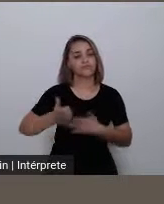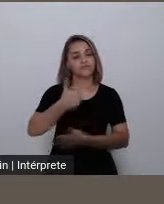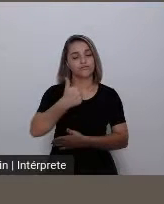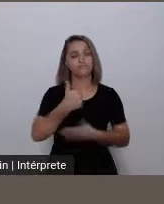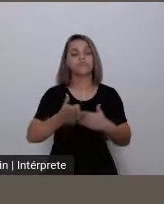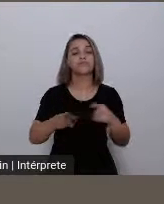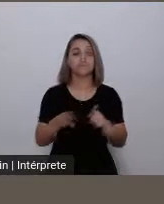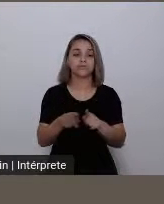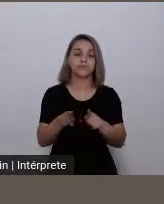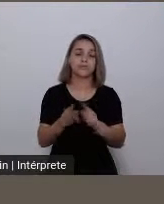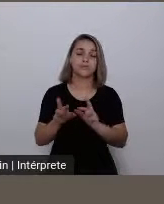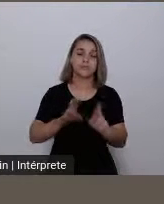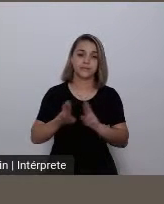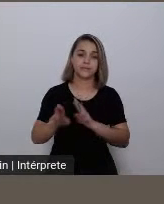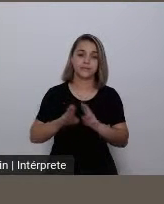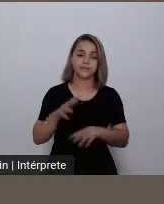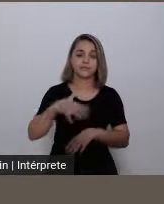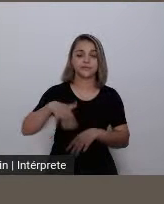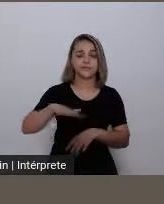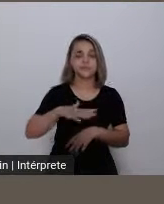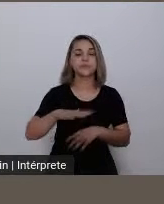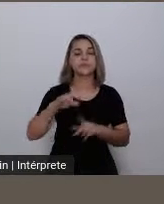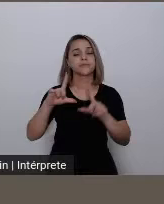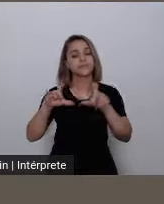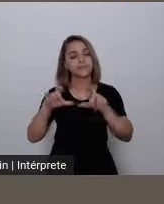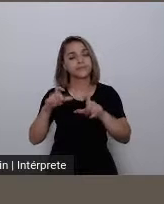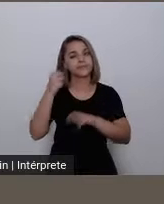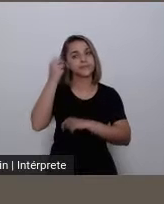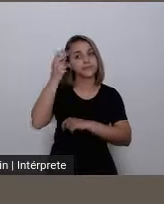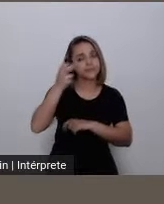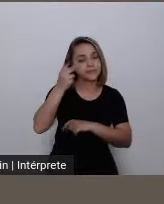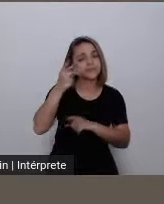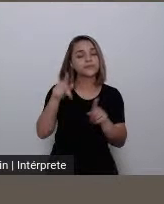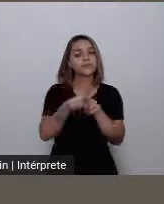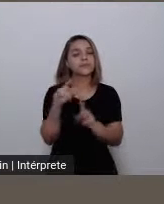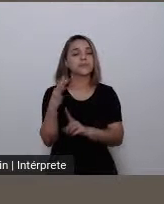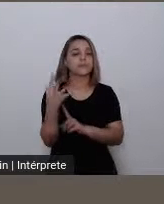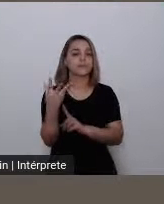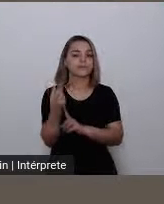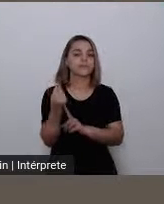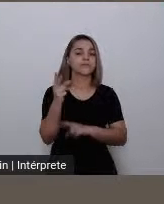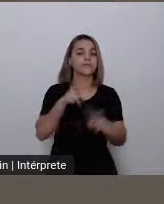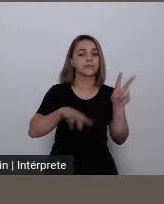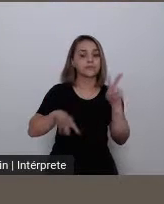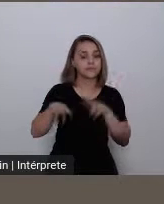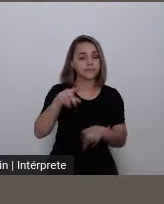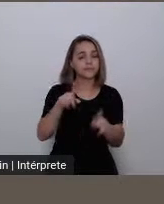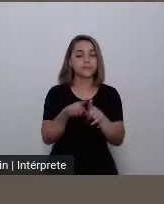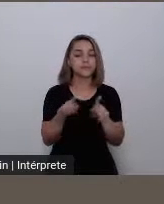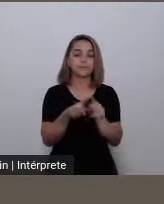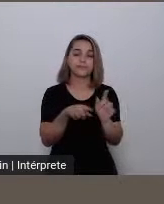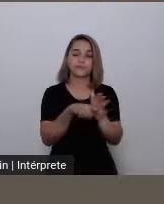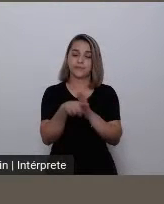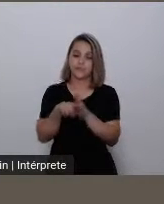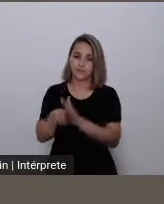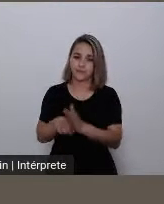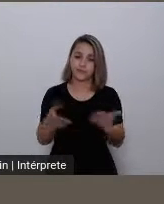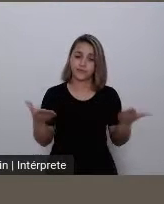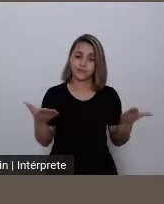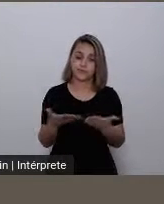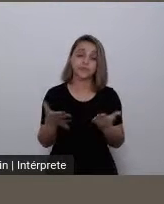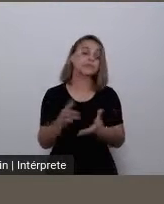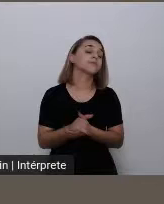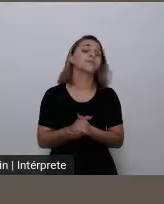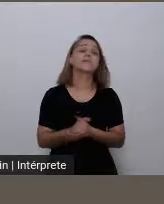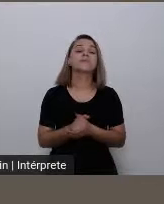os campos da fotografia, da cultura e das artes visuais, como também pelas preocupações que se impõem na perspectiva do quadro de pesquisa recente. A edição